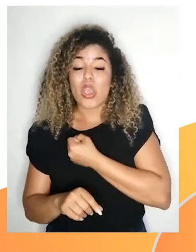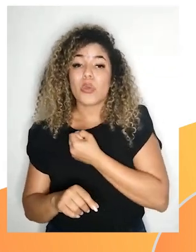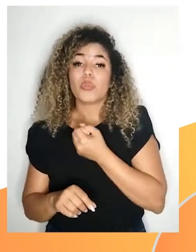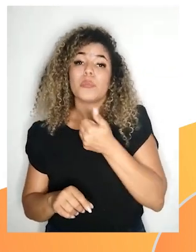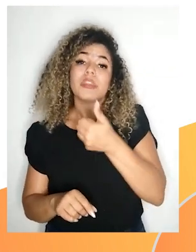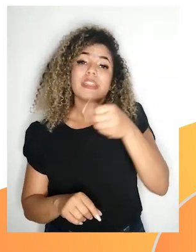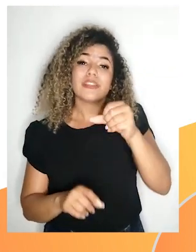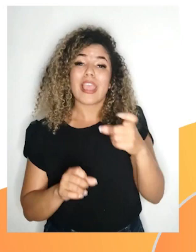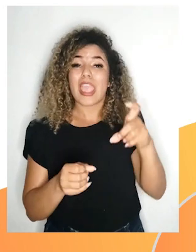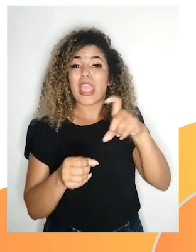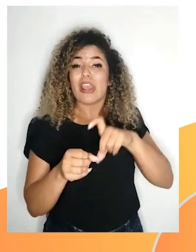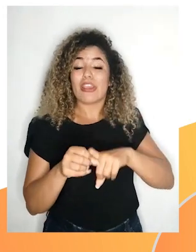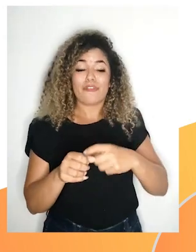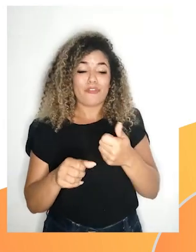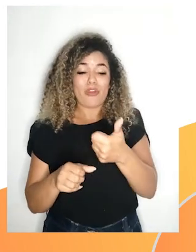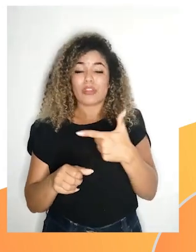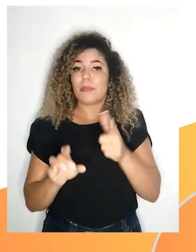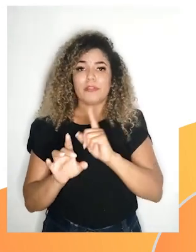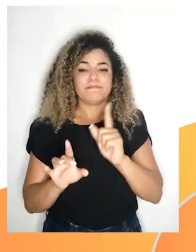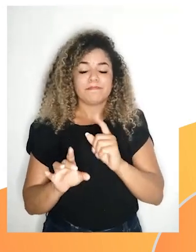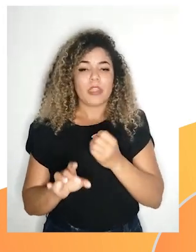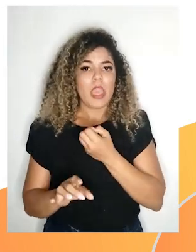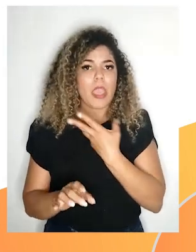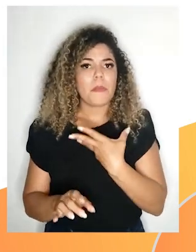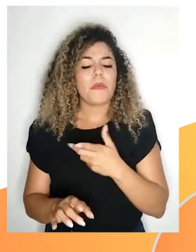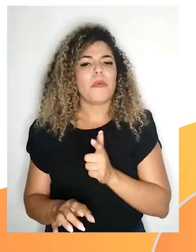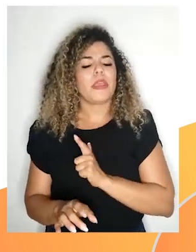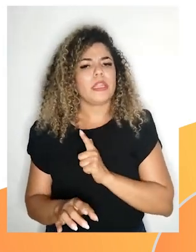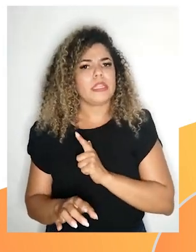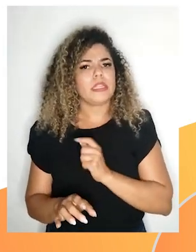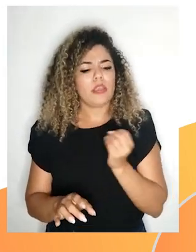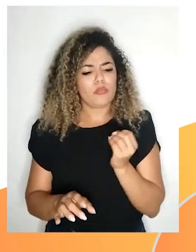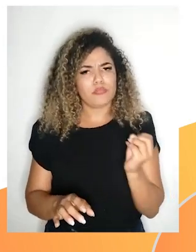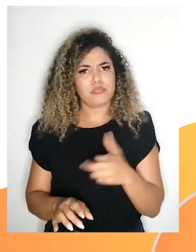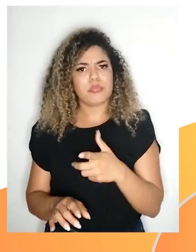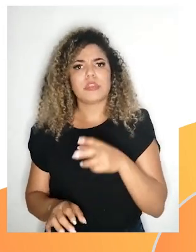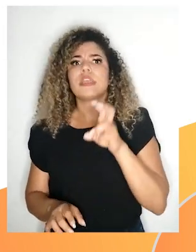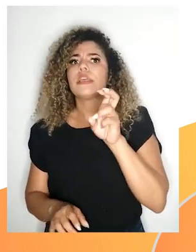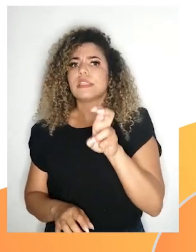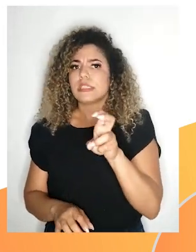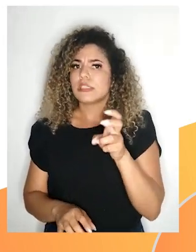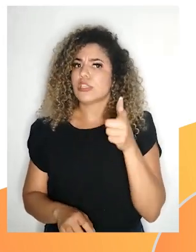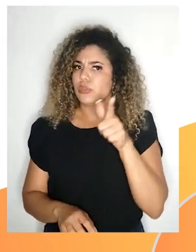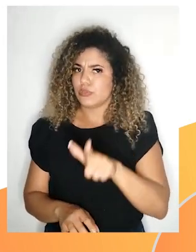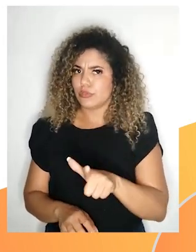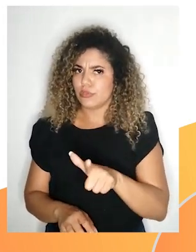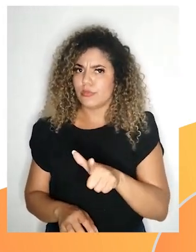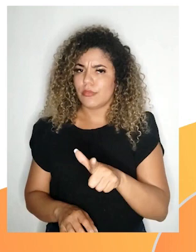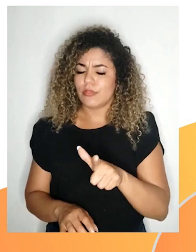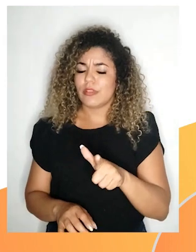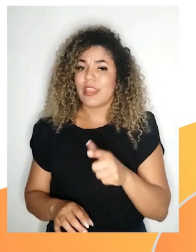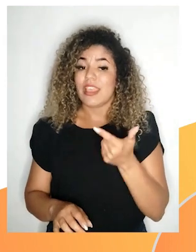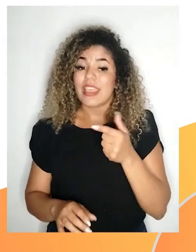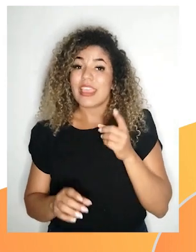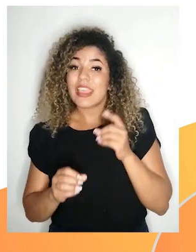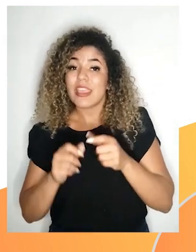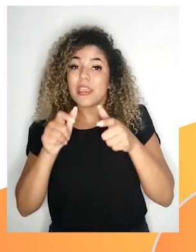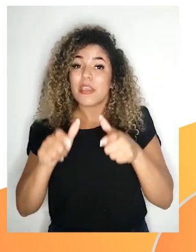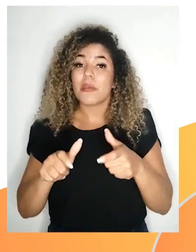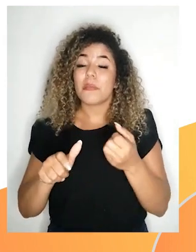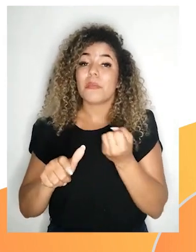ele volta para a casa 12. Então é melhor, nessa jogada, ele tirar 5 e cair na casa